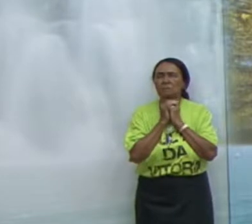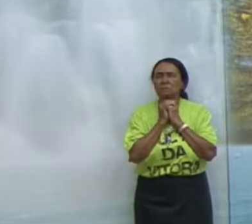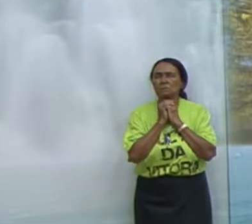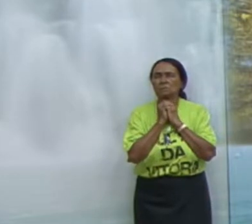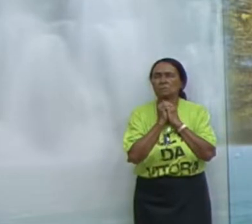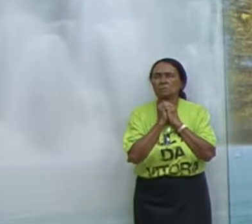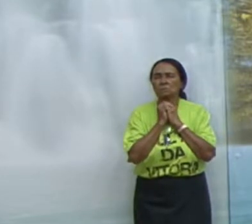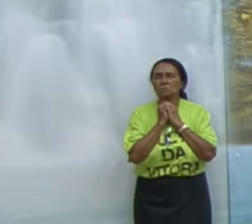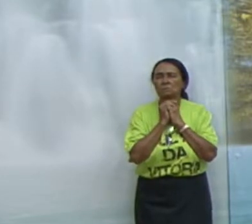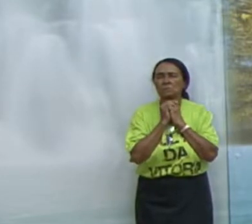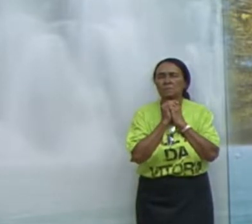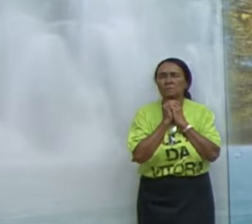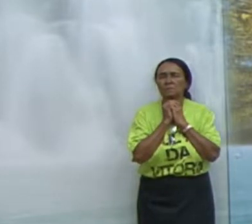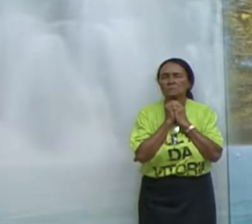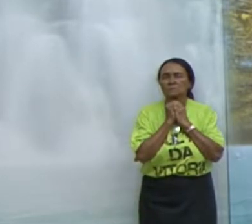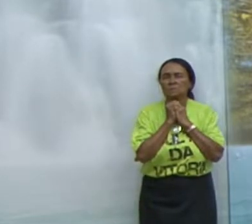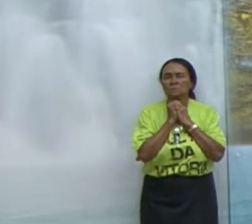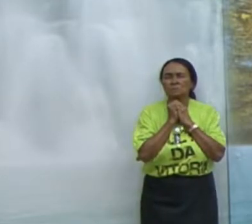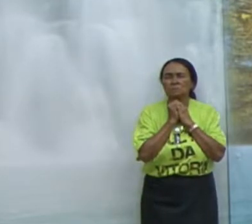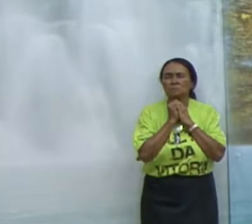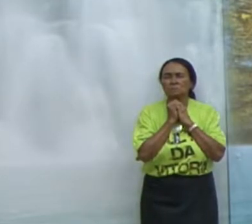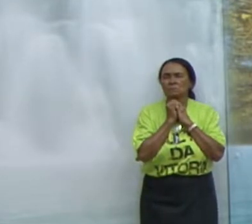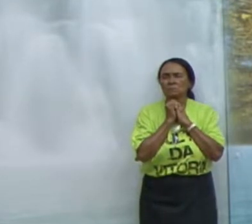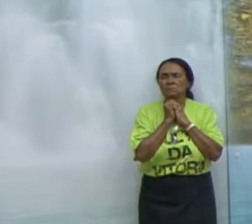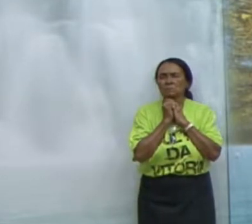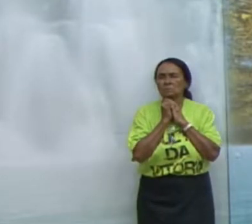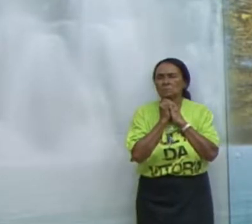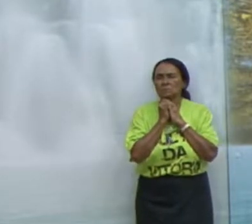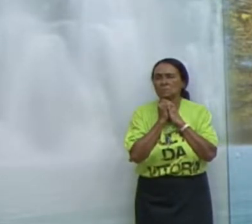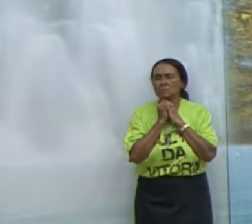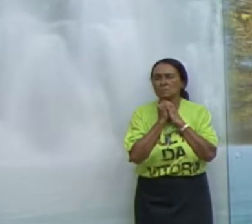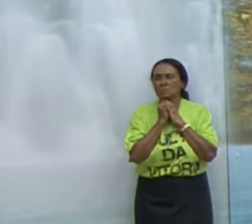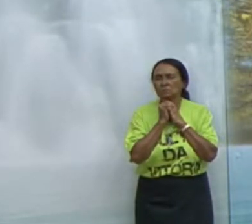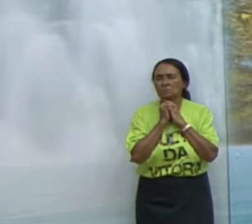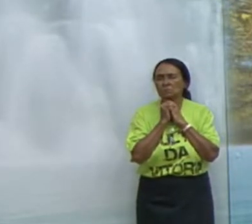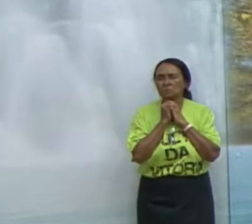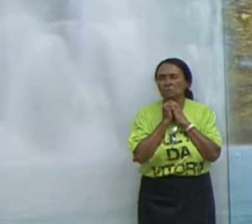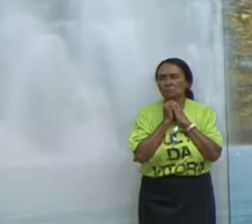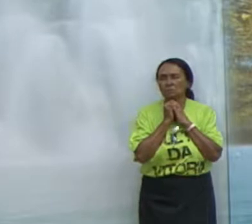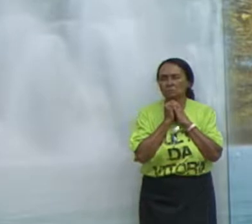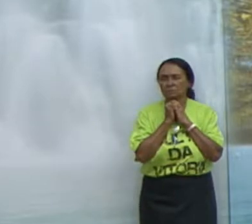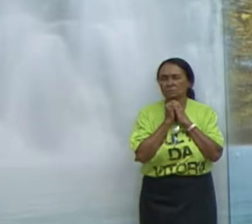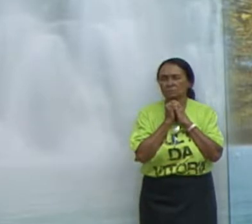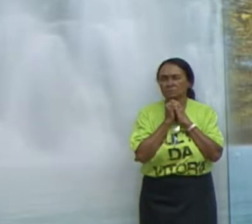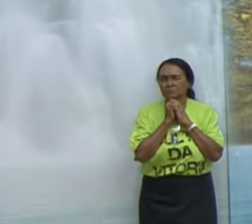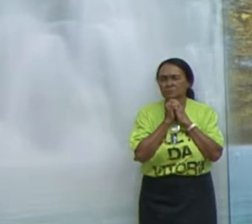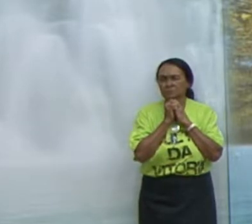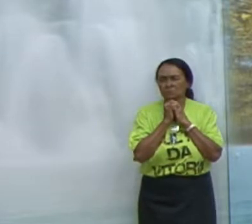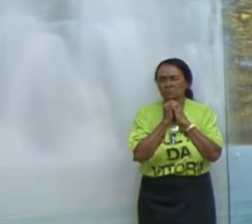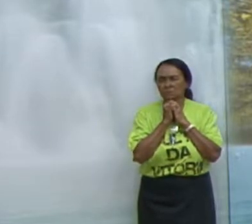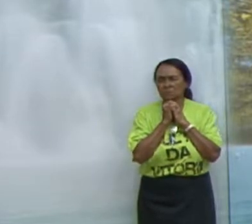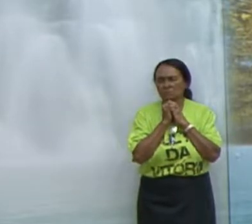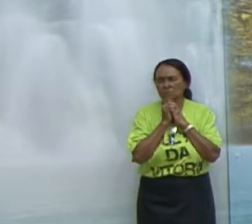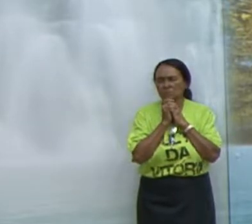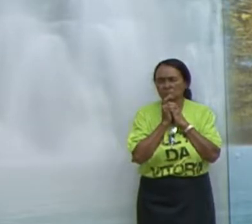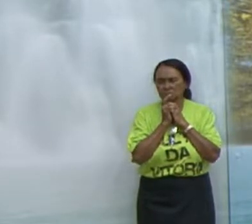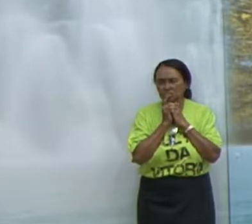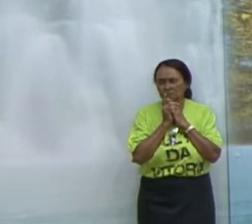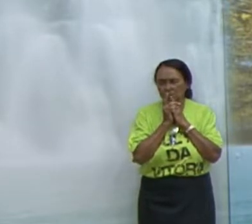deserto. E à noite, no deserto, é frio. Aí Deus envia uma coluna de fogo, tanto para aquecer, como